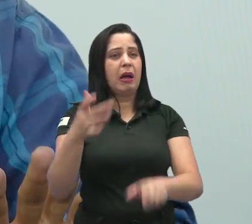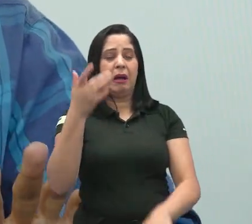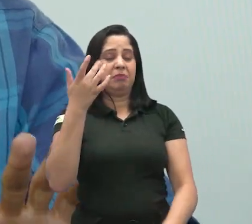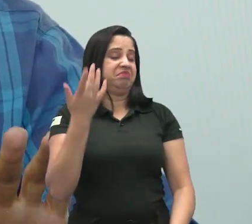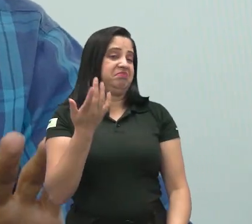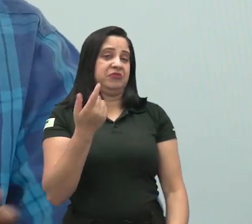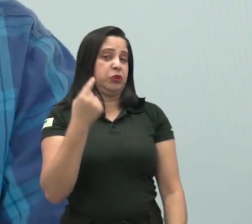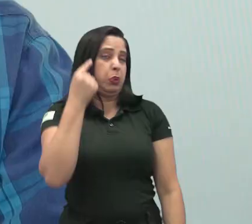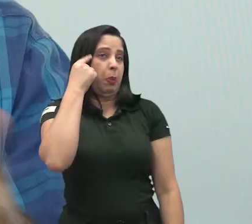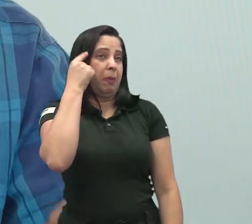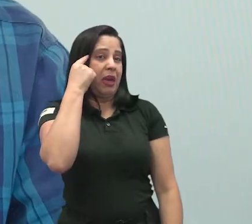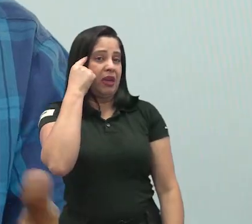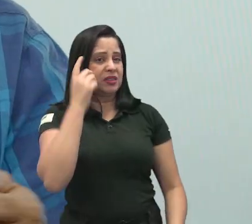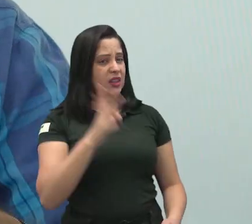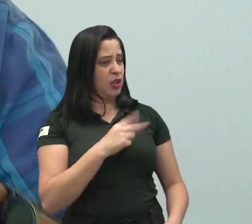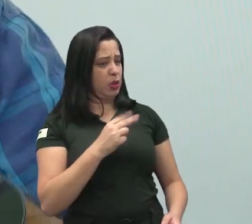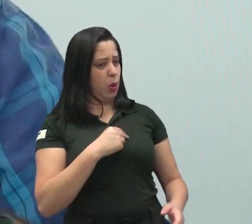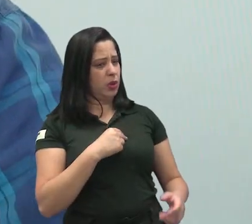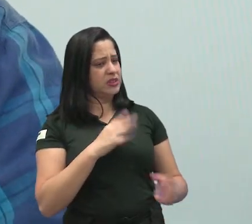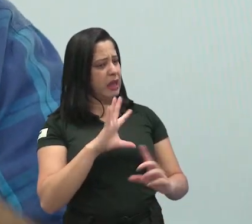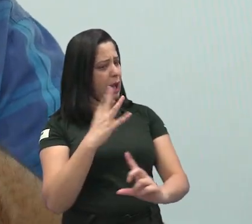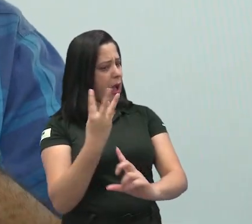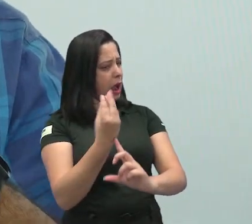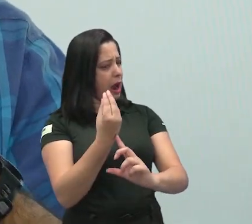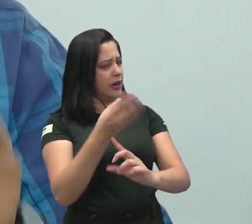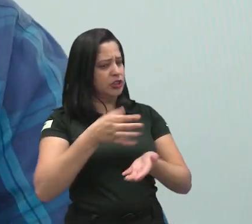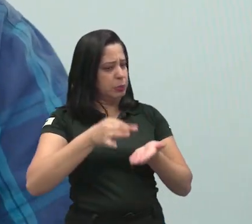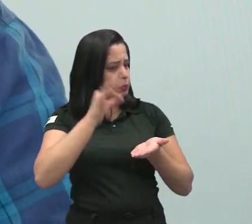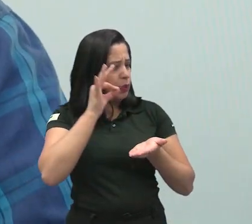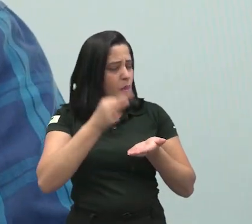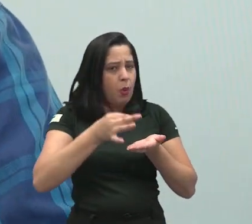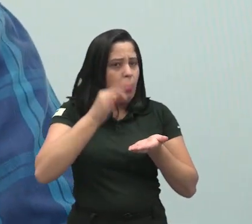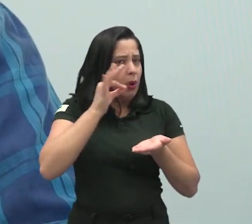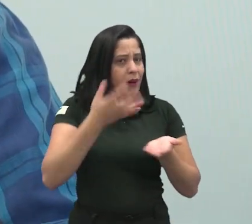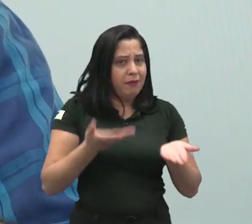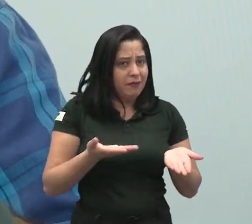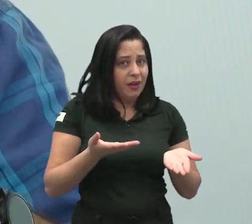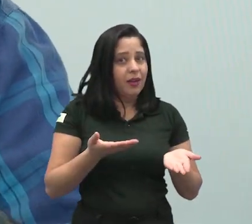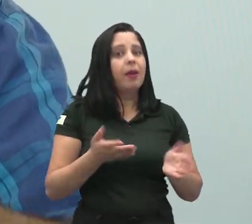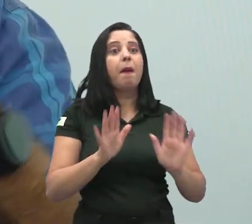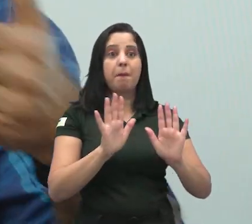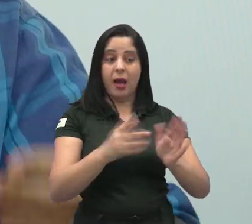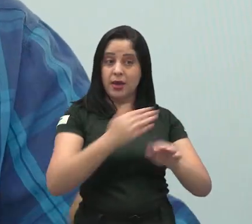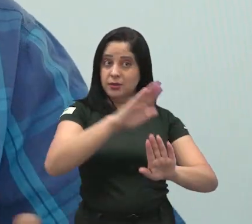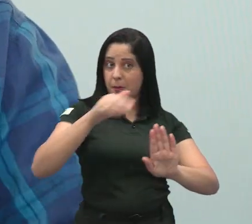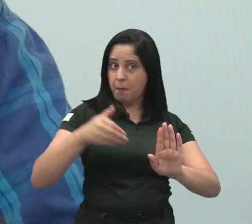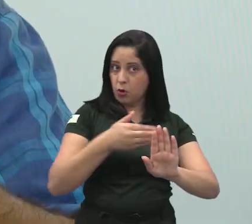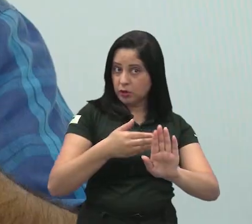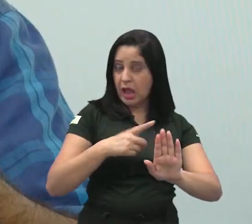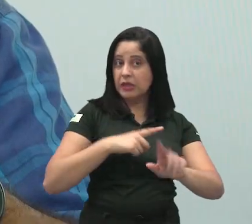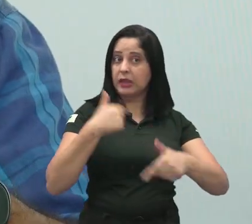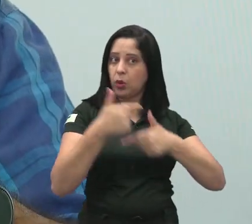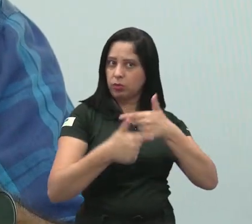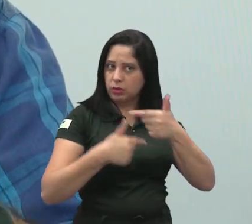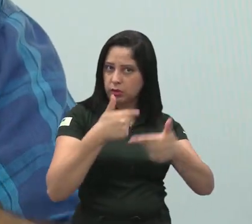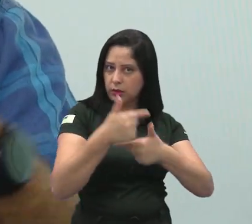se ligam muito no que é a arte no café, tipo, só pegam e bebem, mas tem todo um trabalho por trás que o